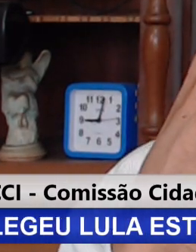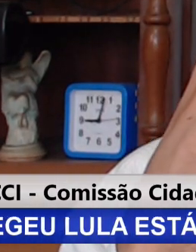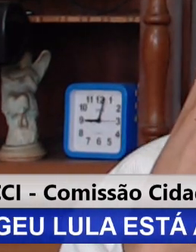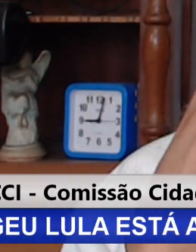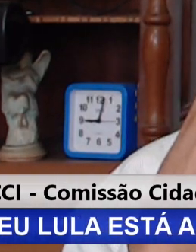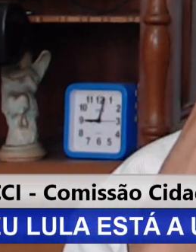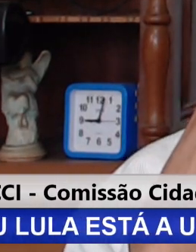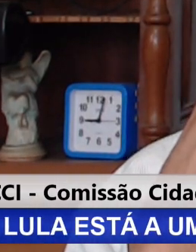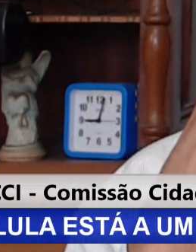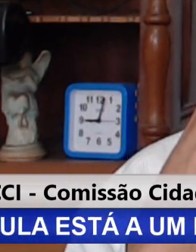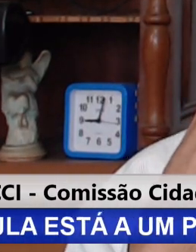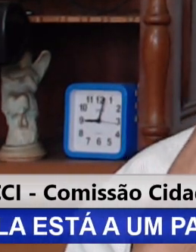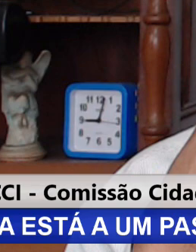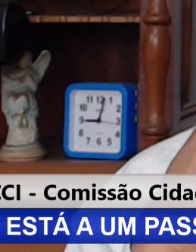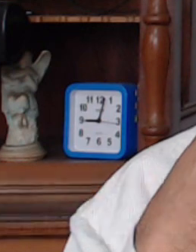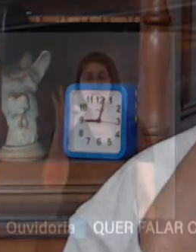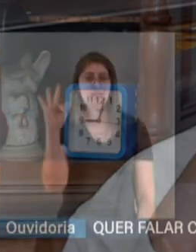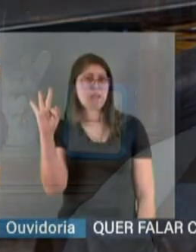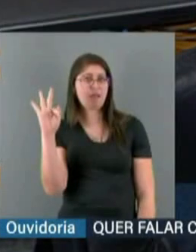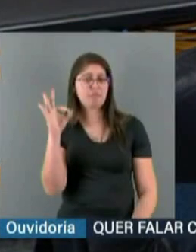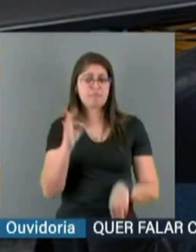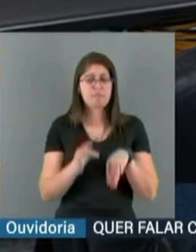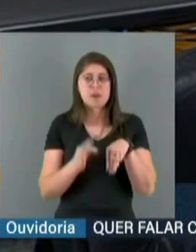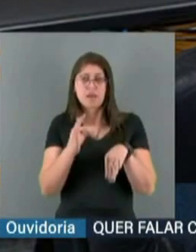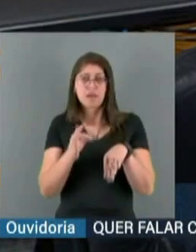acompanha esse trecho